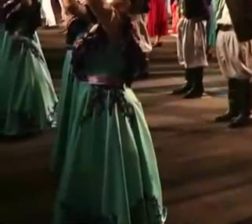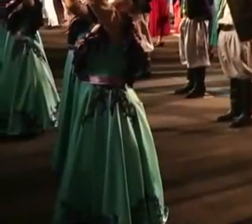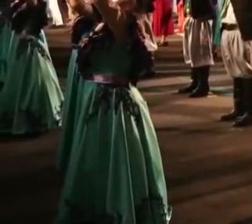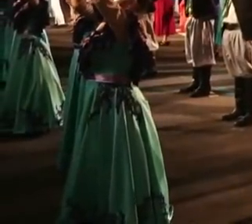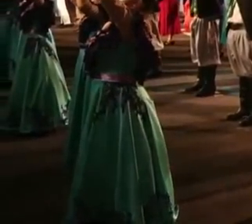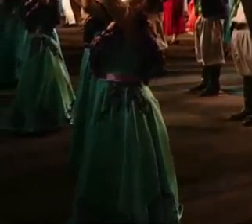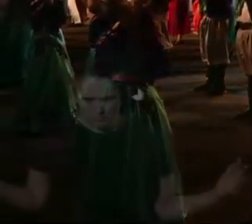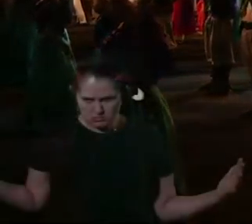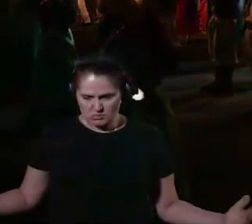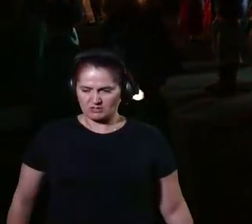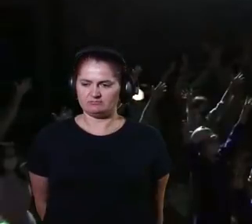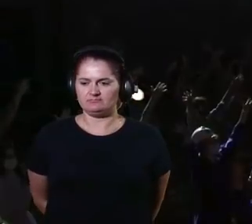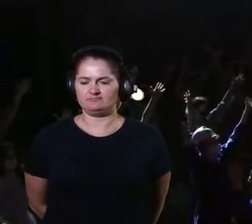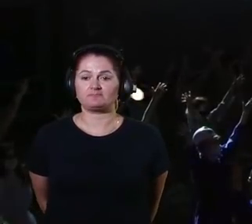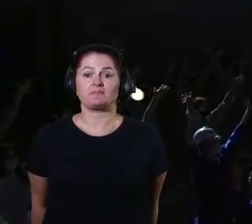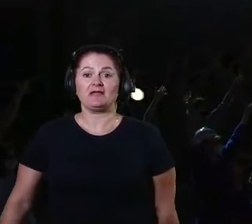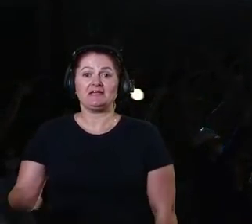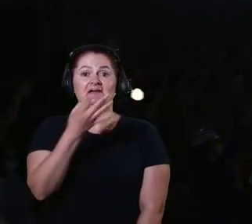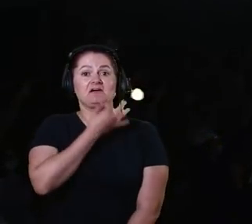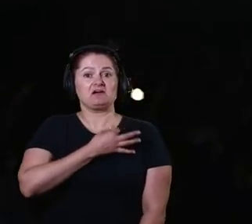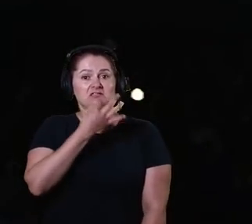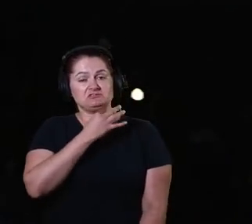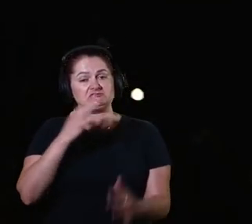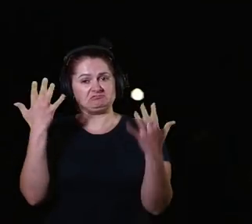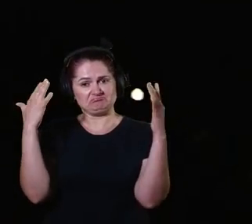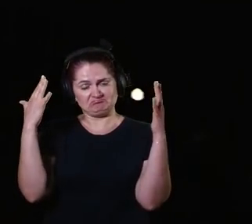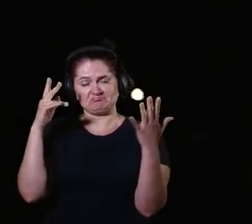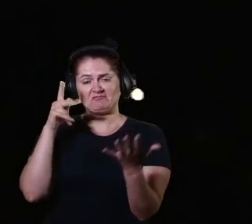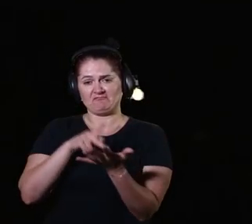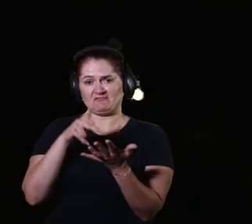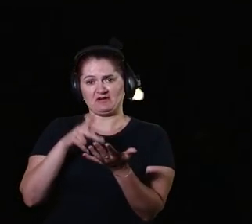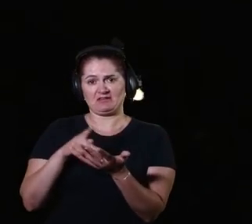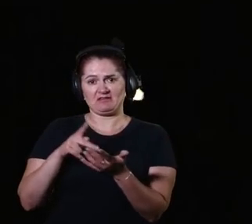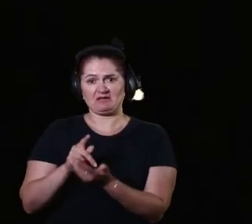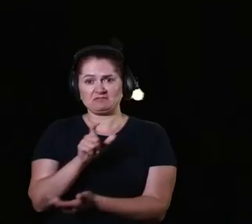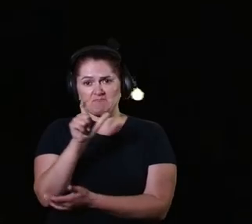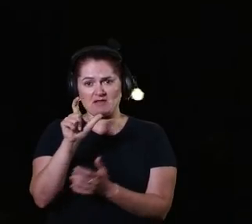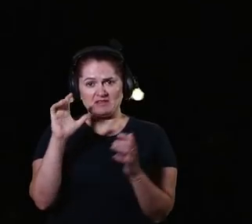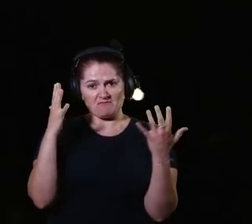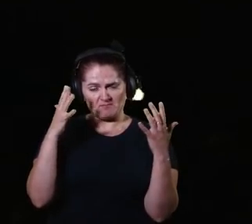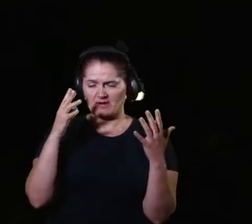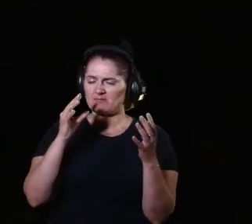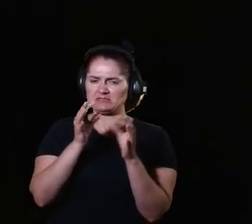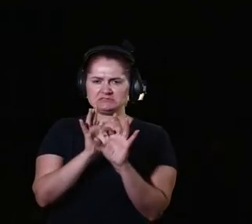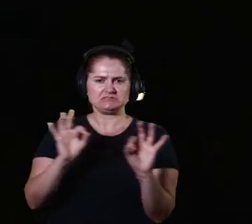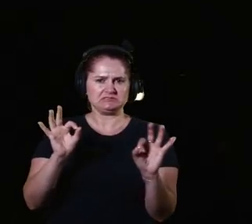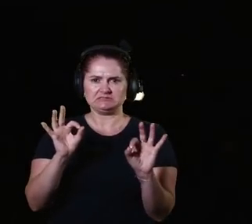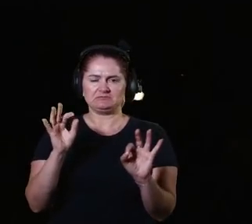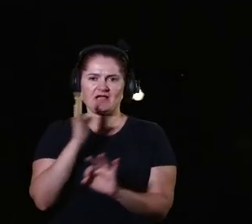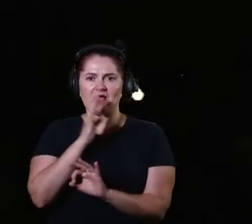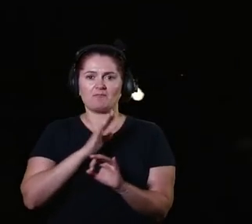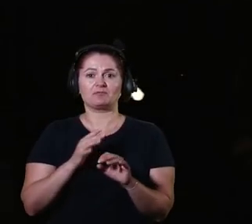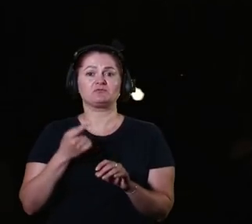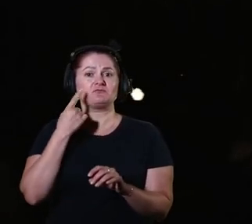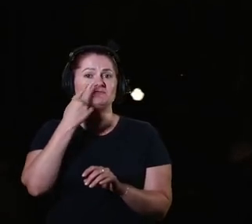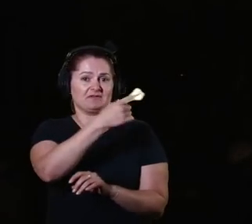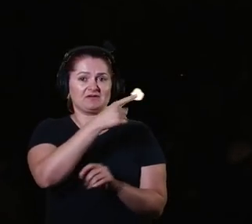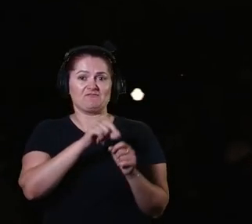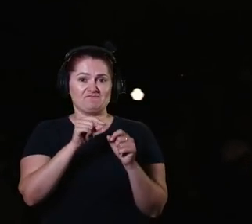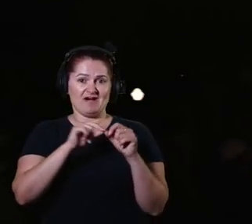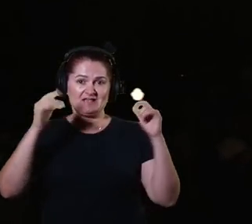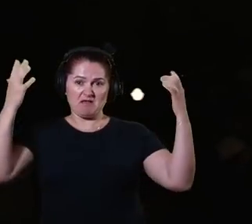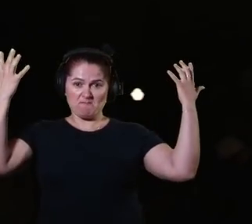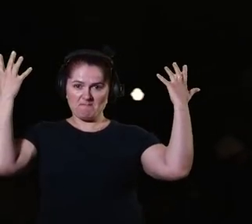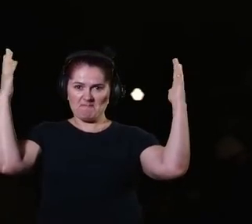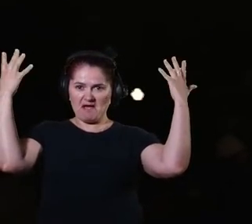Caxias está de parabéns. Essa é uma palavra simples e muito rápida. Esse gesto com as mãos